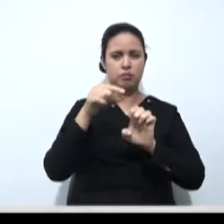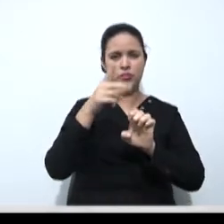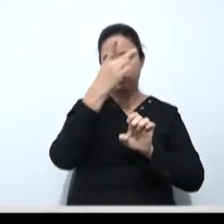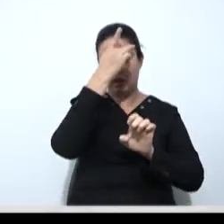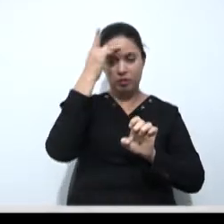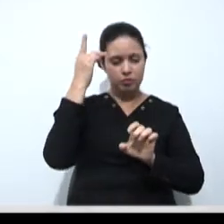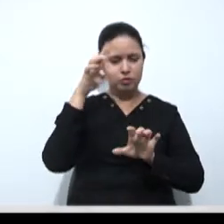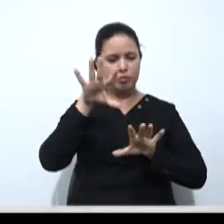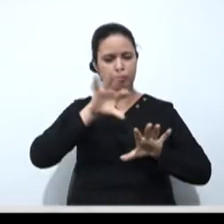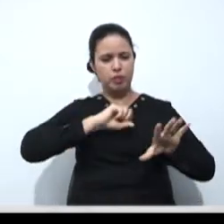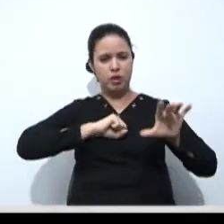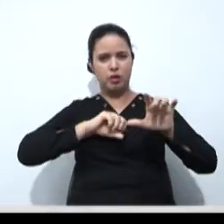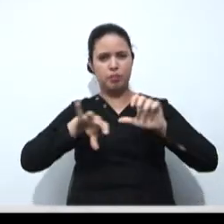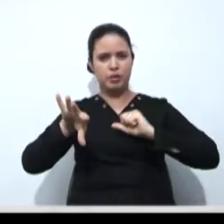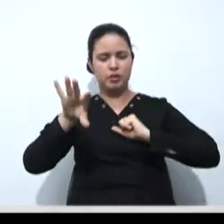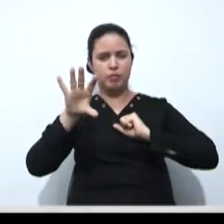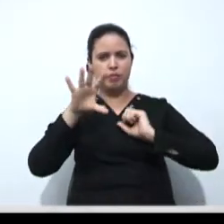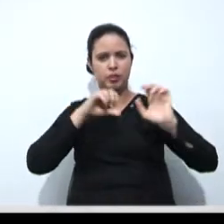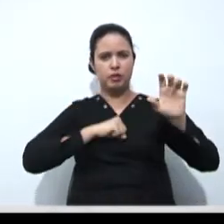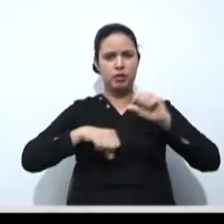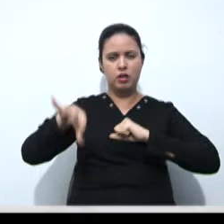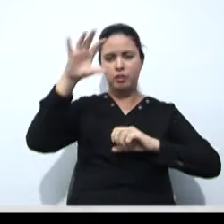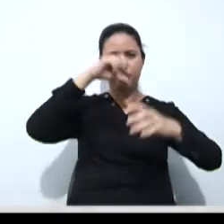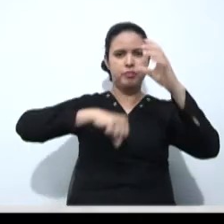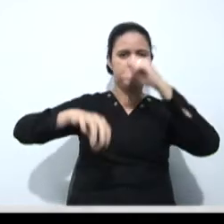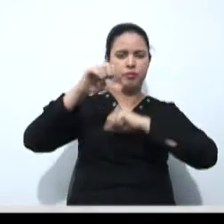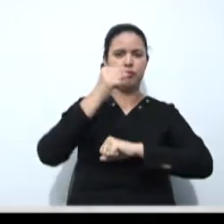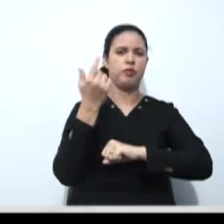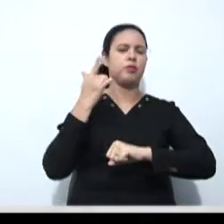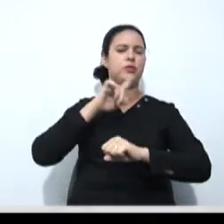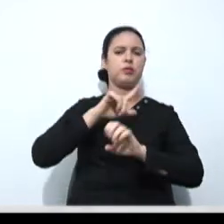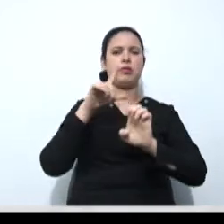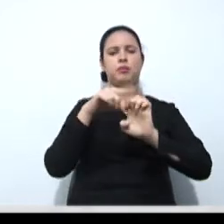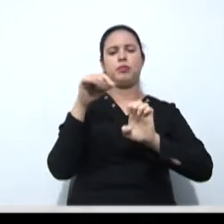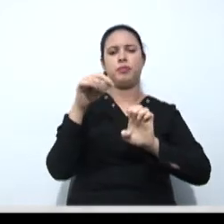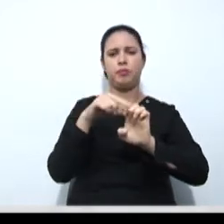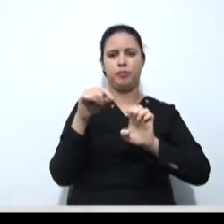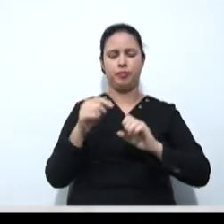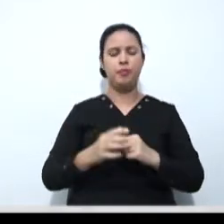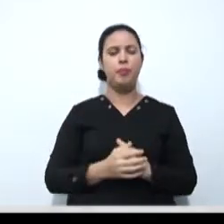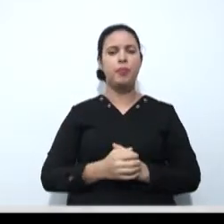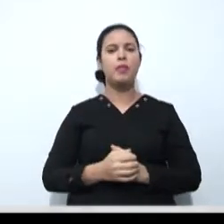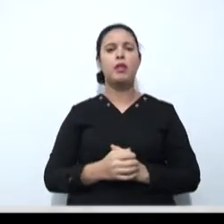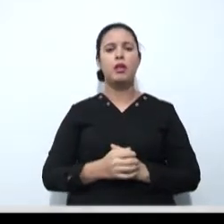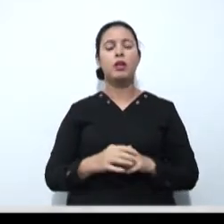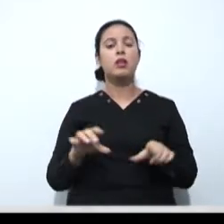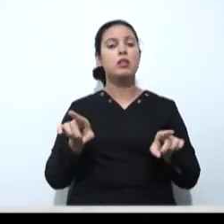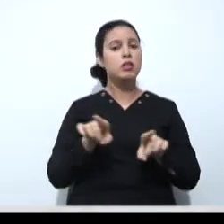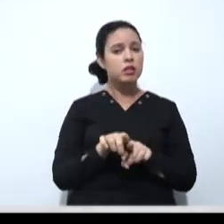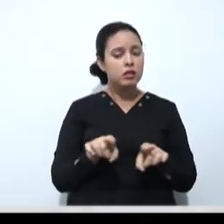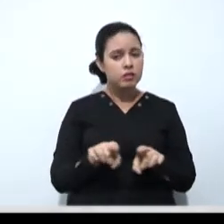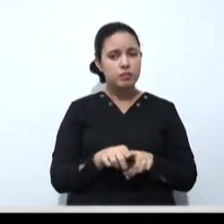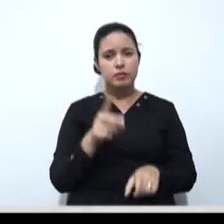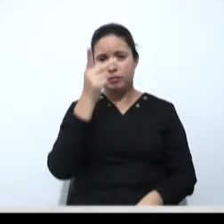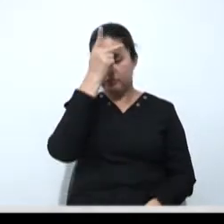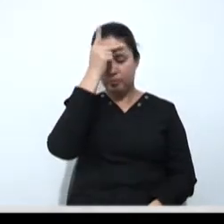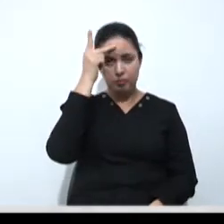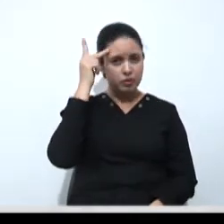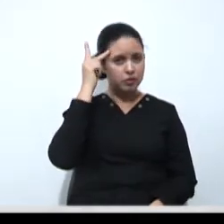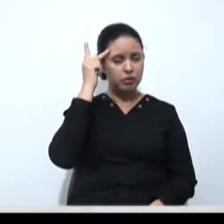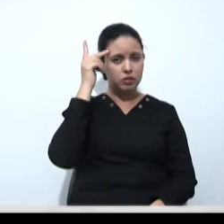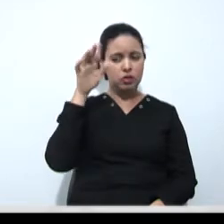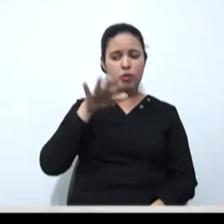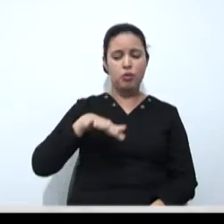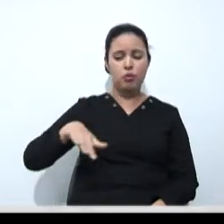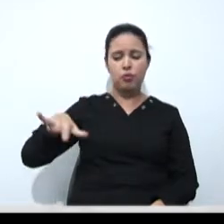aprendendo a ser empreendedora. Mas pessoas, vamos pensar aqui comigo, pessoas que não nascem nesse meio, elas